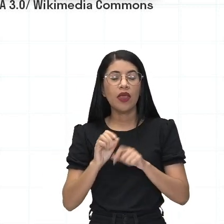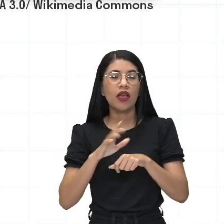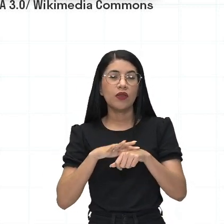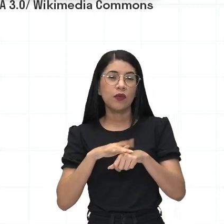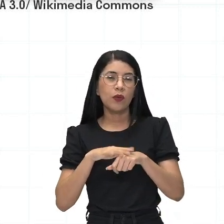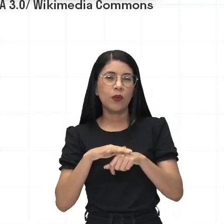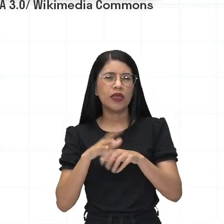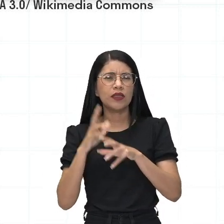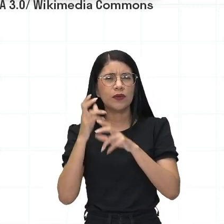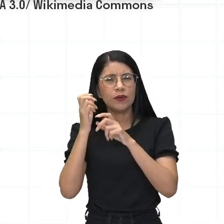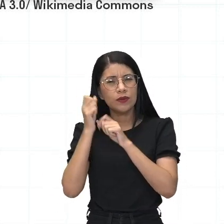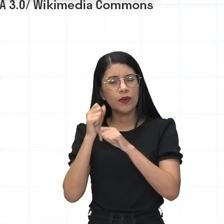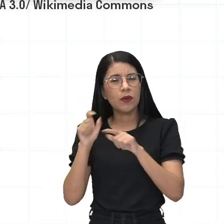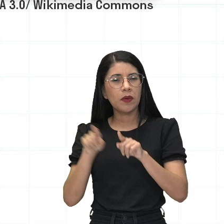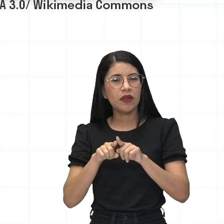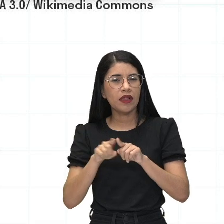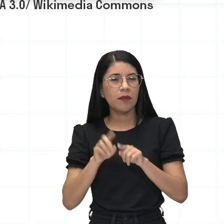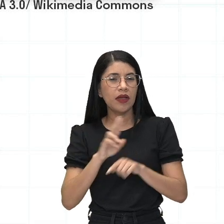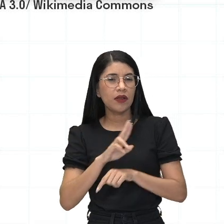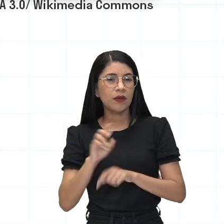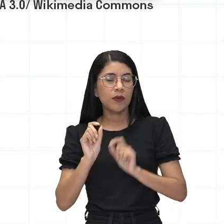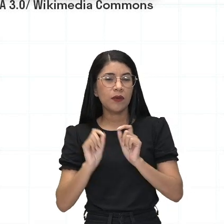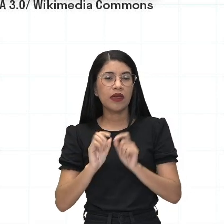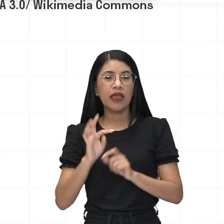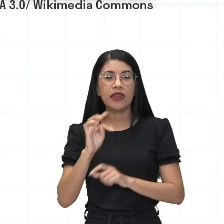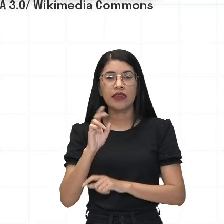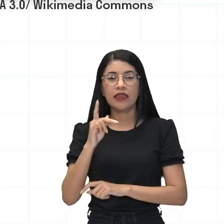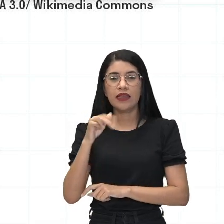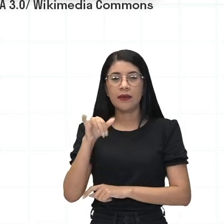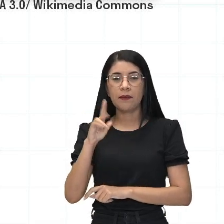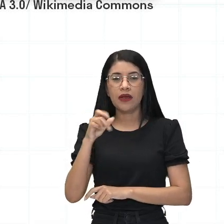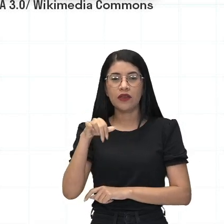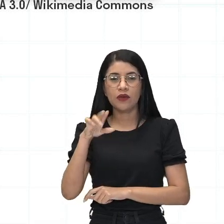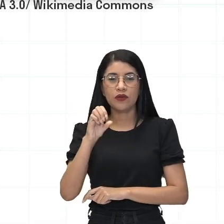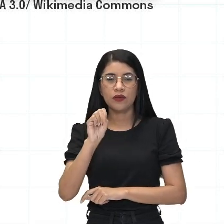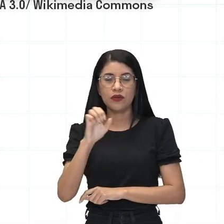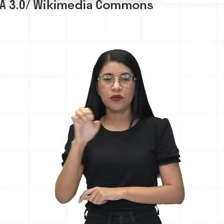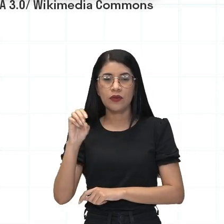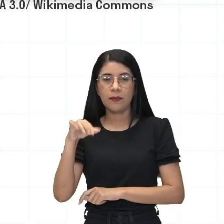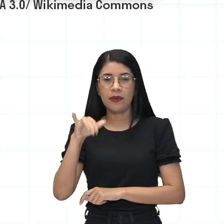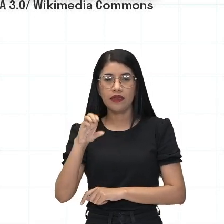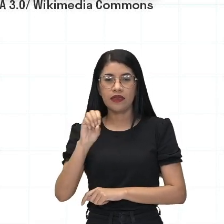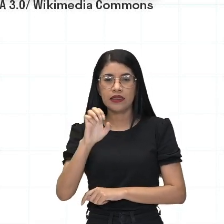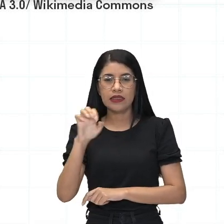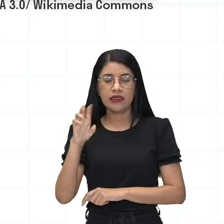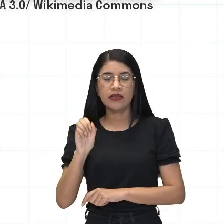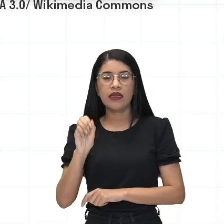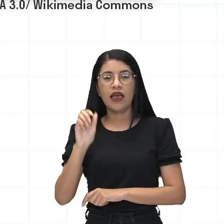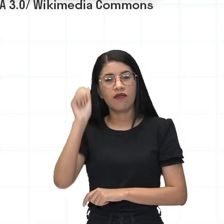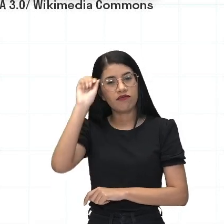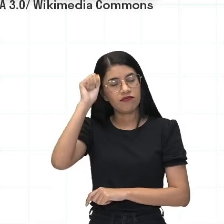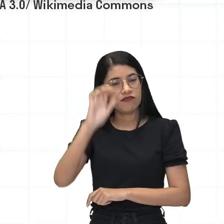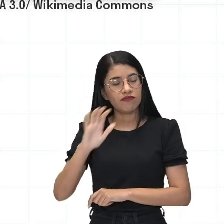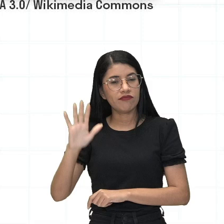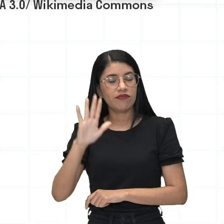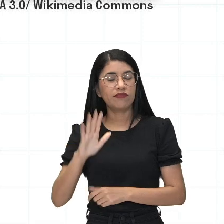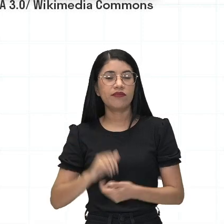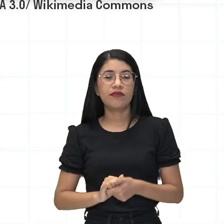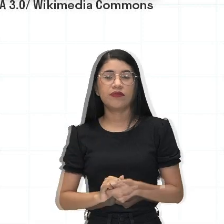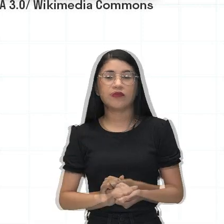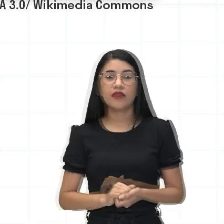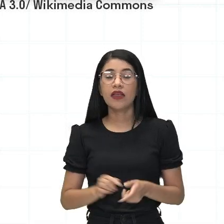sono, que também pode ser chamado de trypanossomiase africana. Nós temos aí também